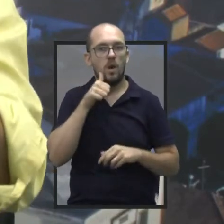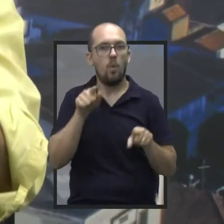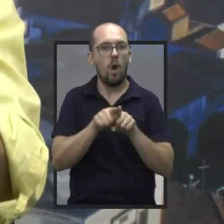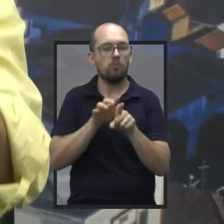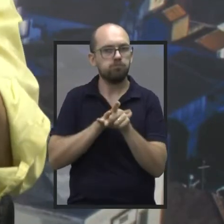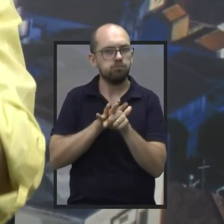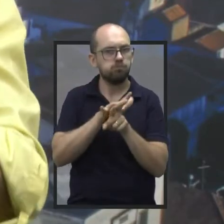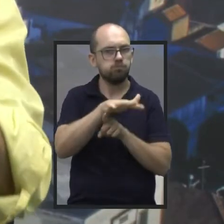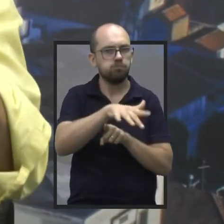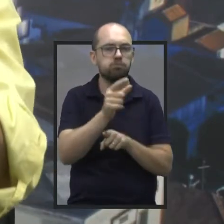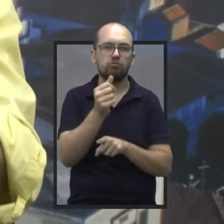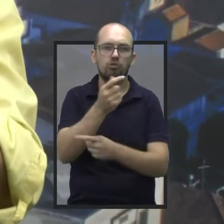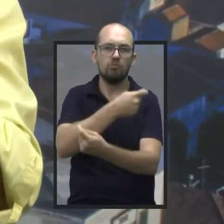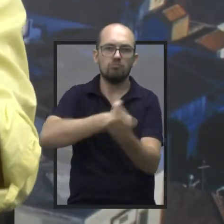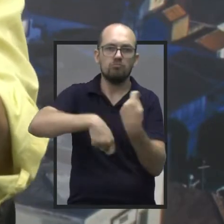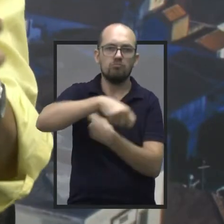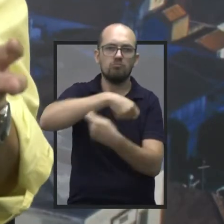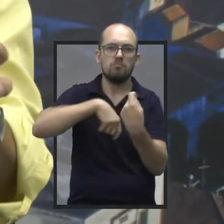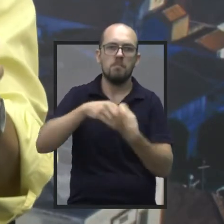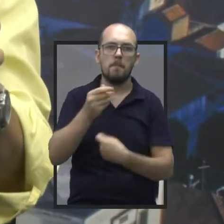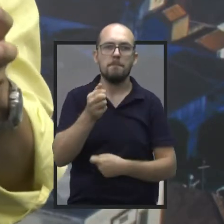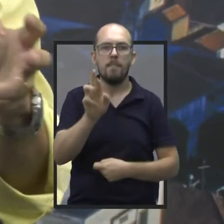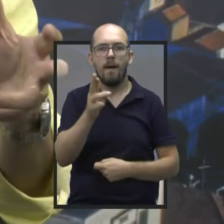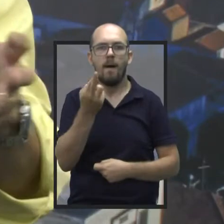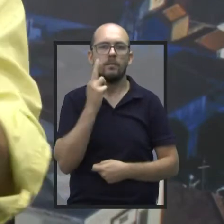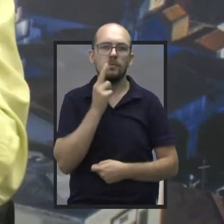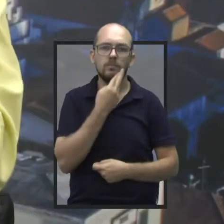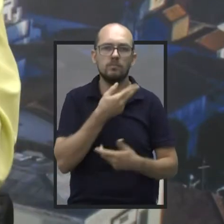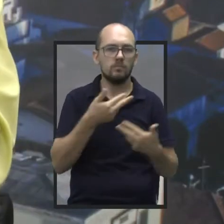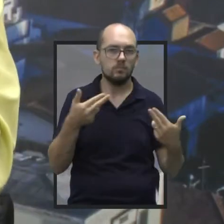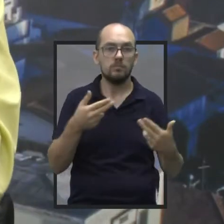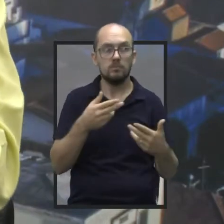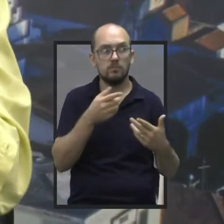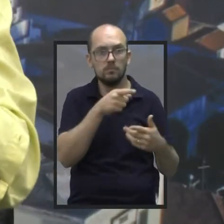comércios, dos restaurantes, dos bares. Nada mais justo que eles também